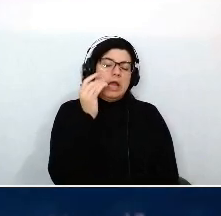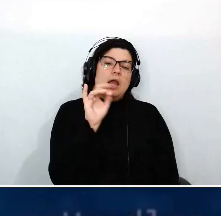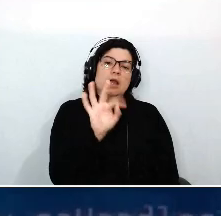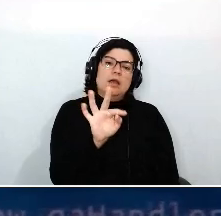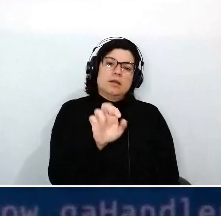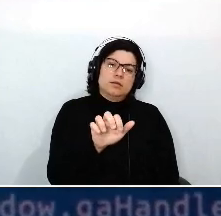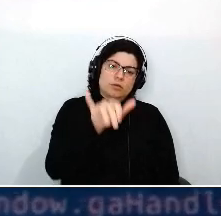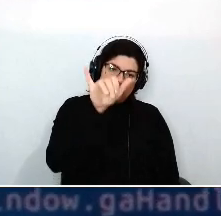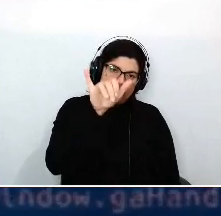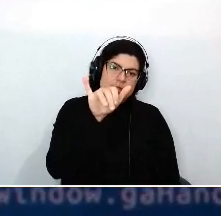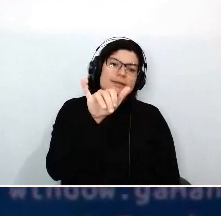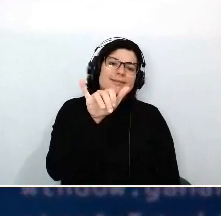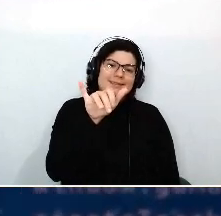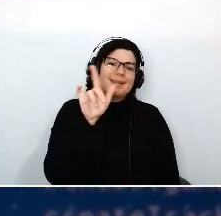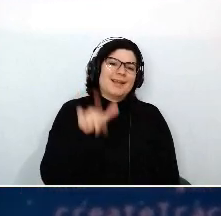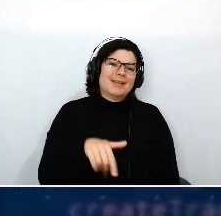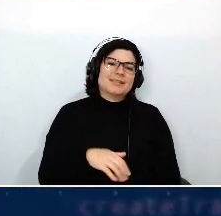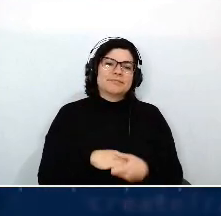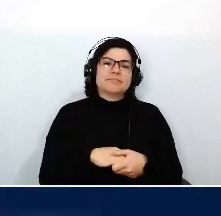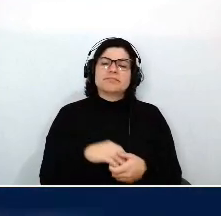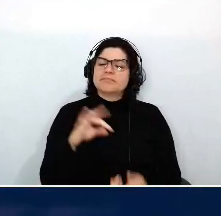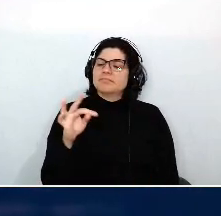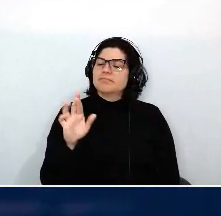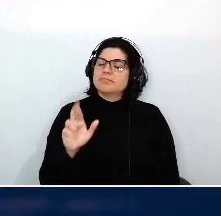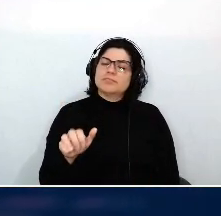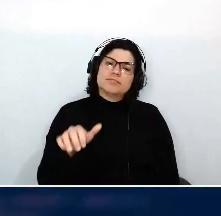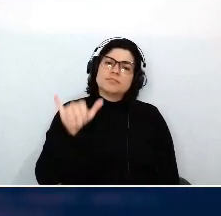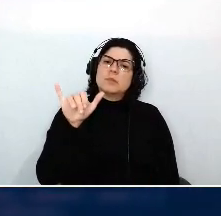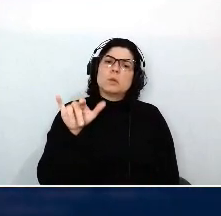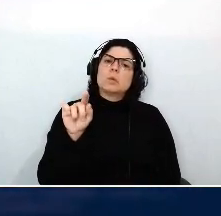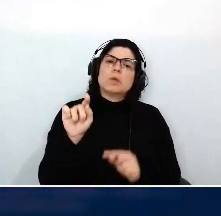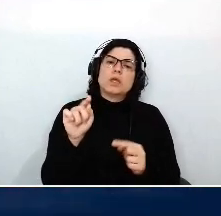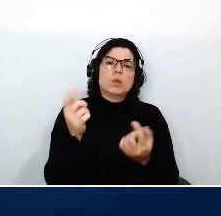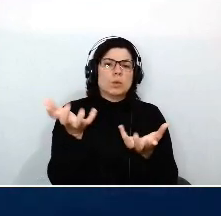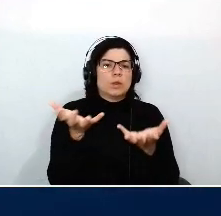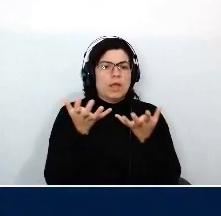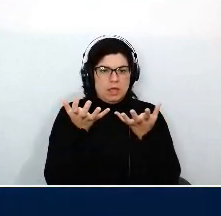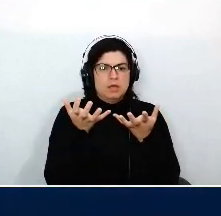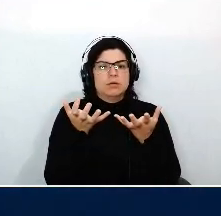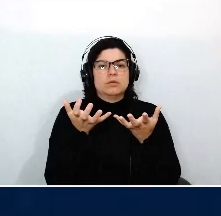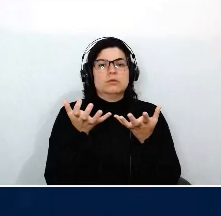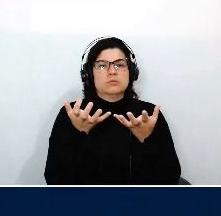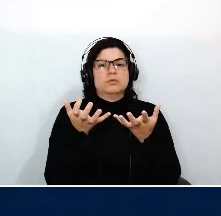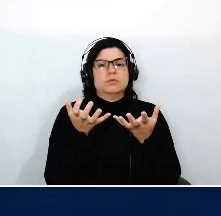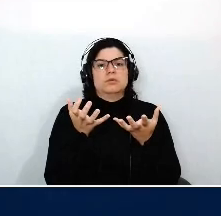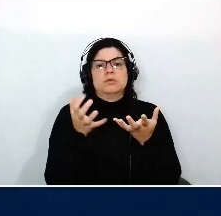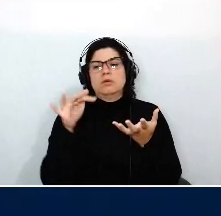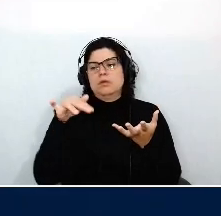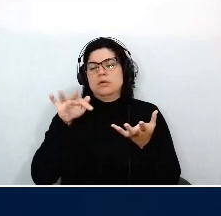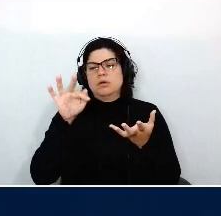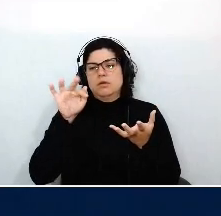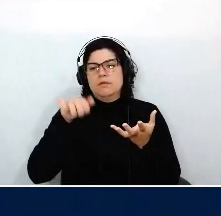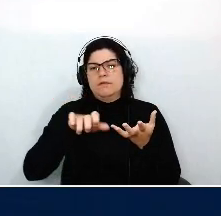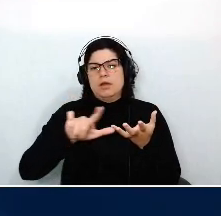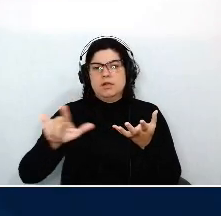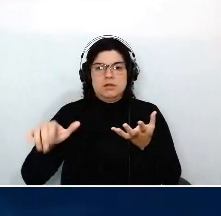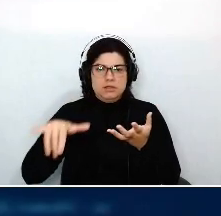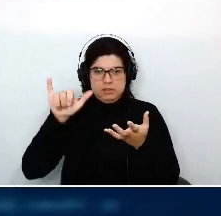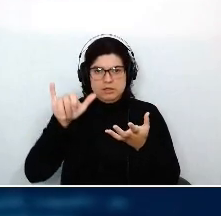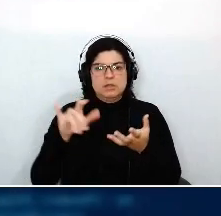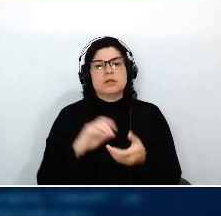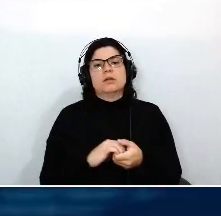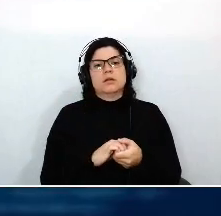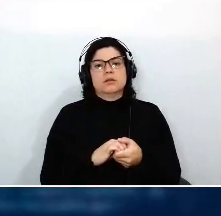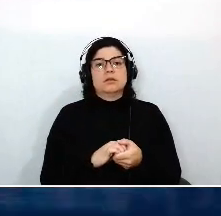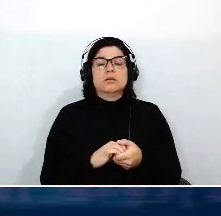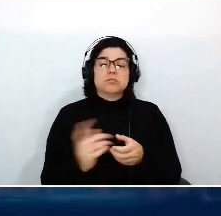também sem nenhuma surpresa. Try, a expressão, o que eu quero no catch, o que eu quero no final. Se eu só passar um try, retorna